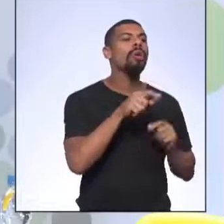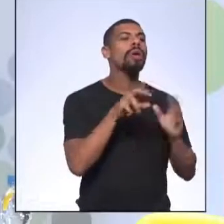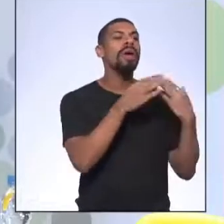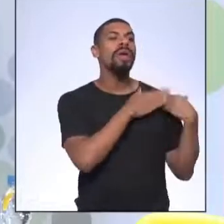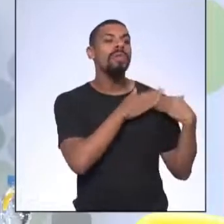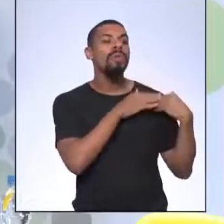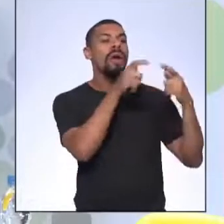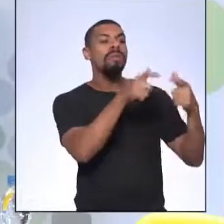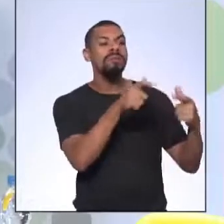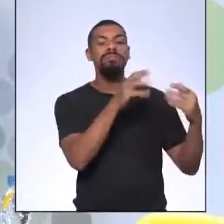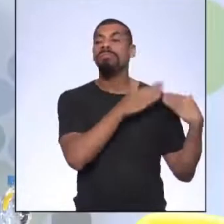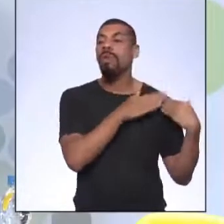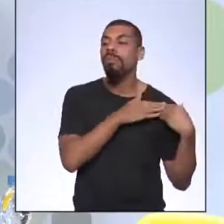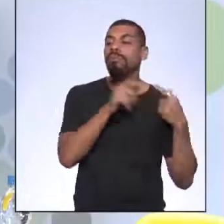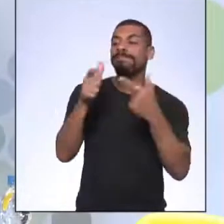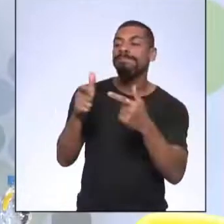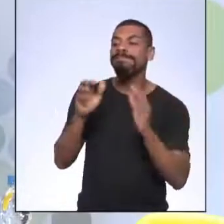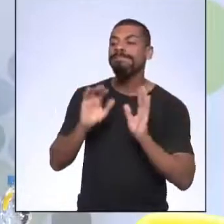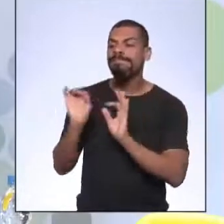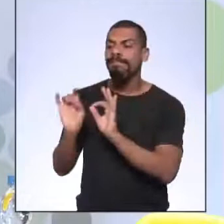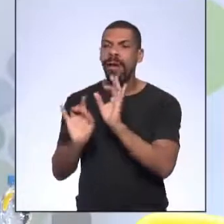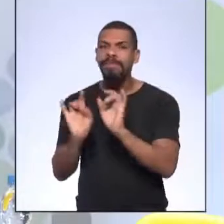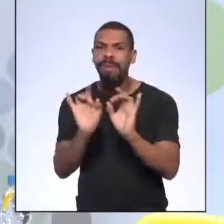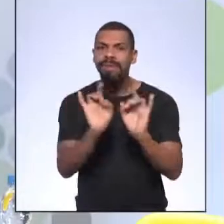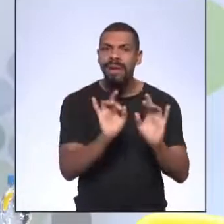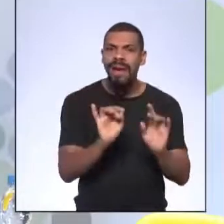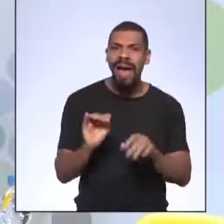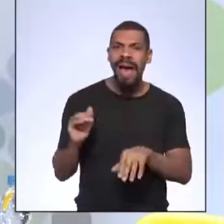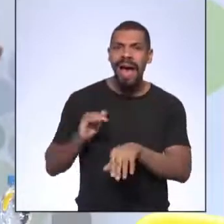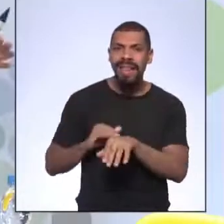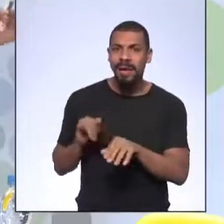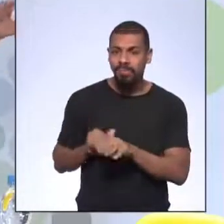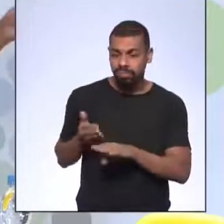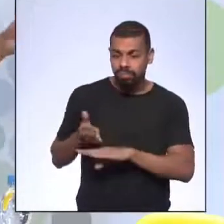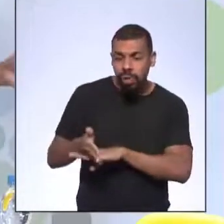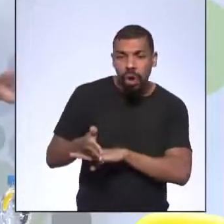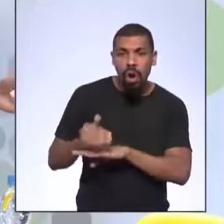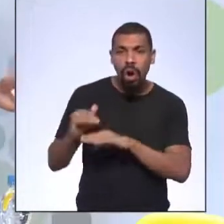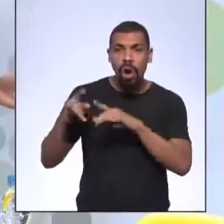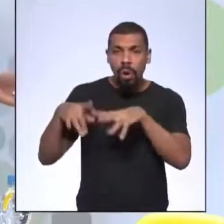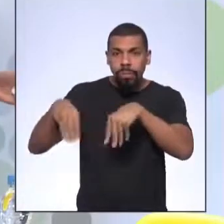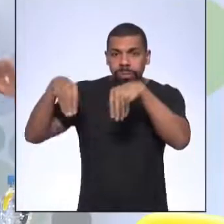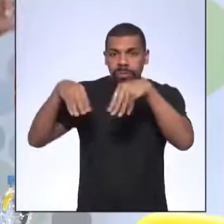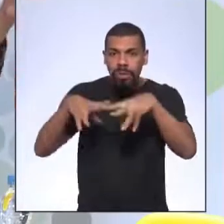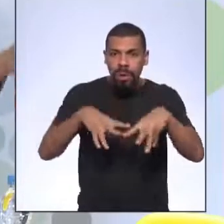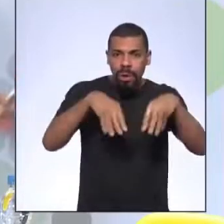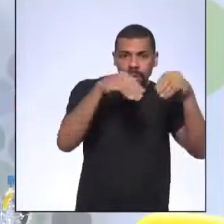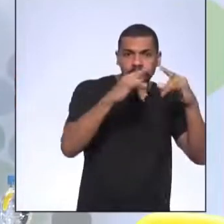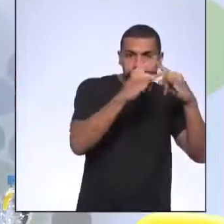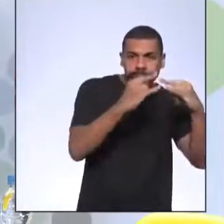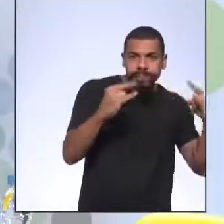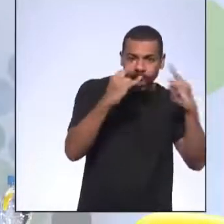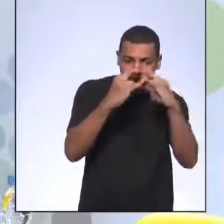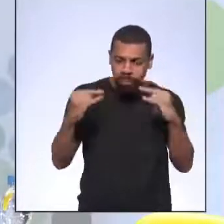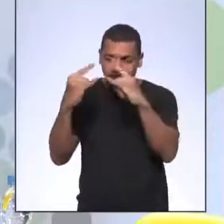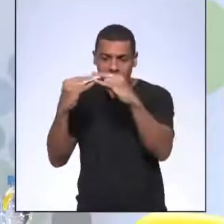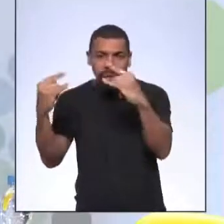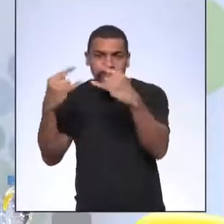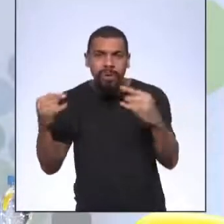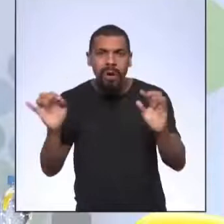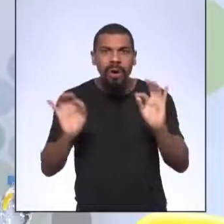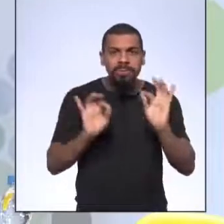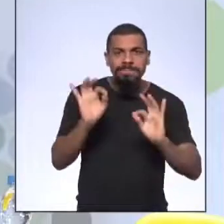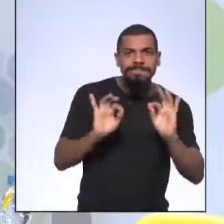cuidar de cada parte até desde a hora que você chega para começar a montagem das barracas até a hora que você